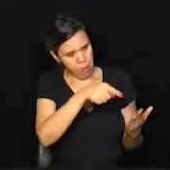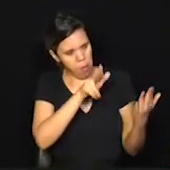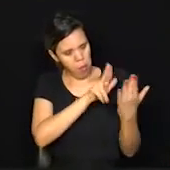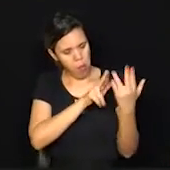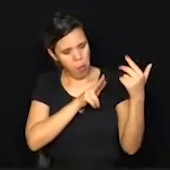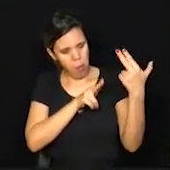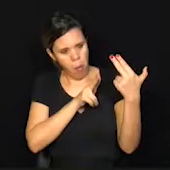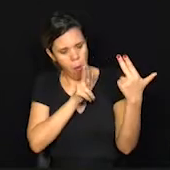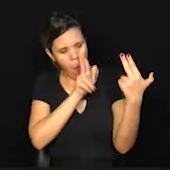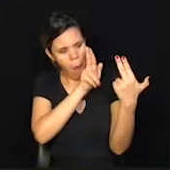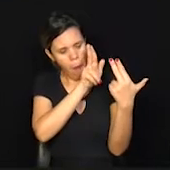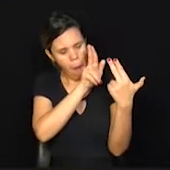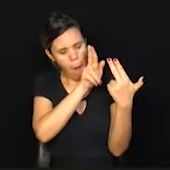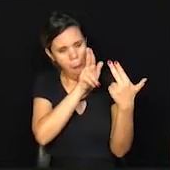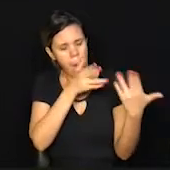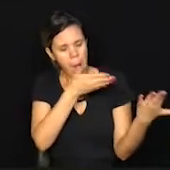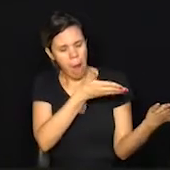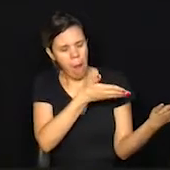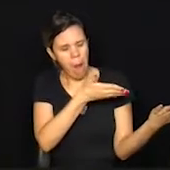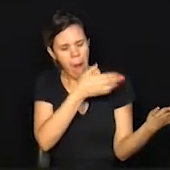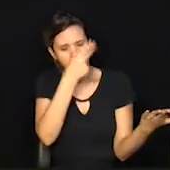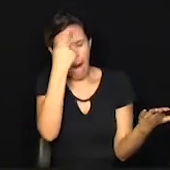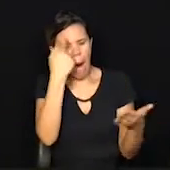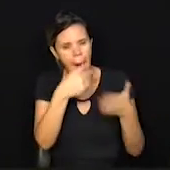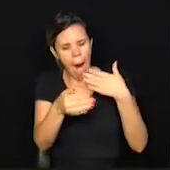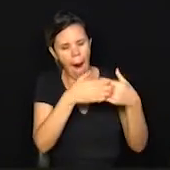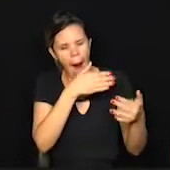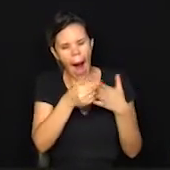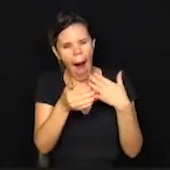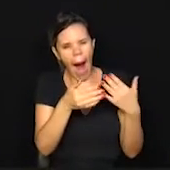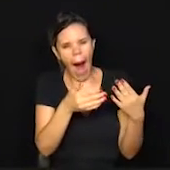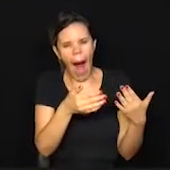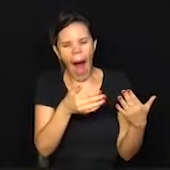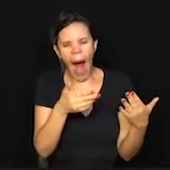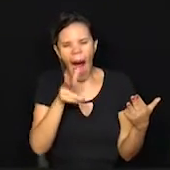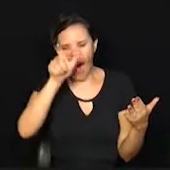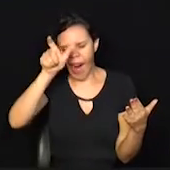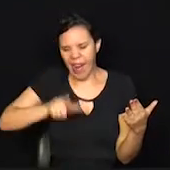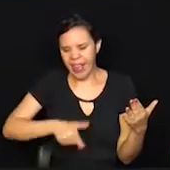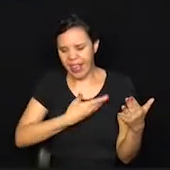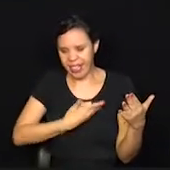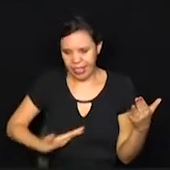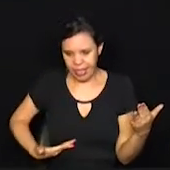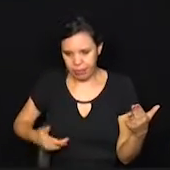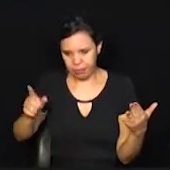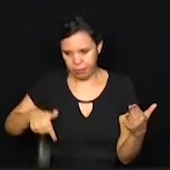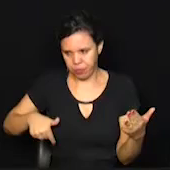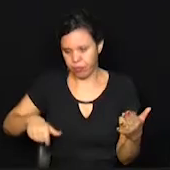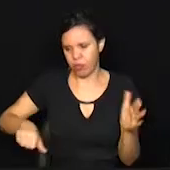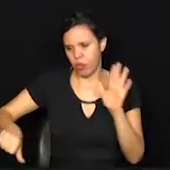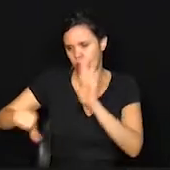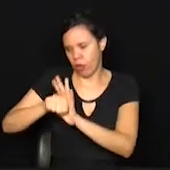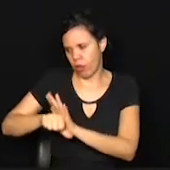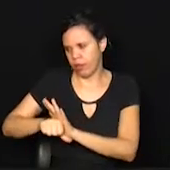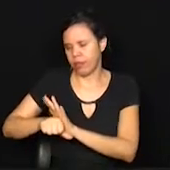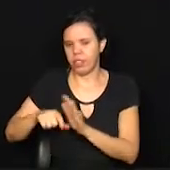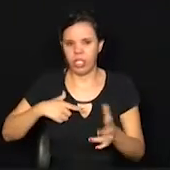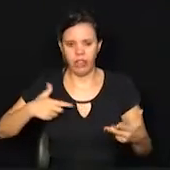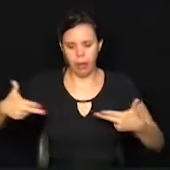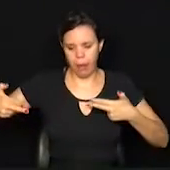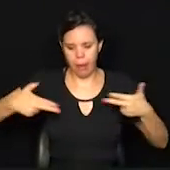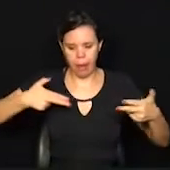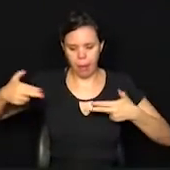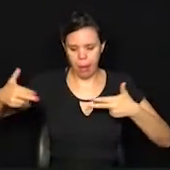armada E aí nesse caso pouco importa que o agente do estado seja na verdade um criminoso houve um tiroteio